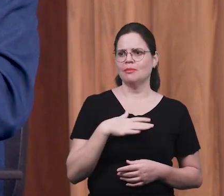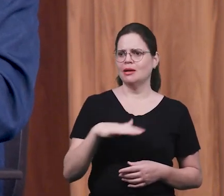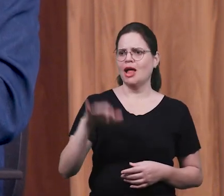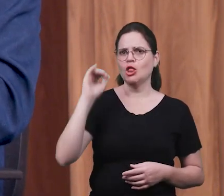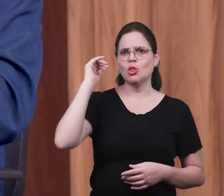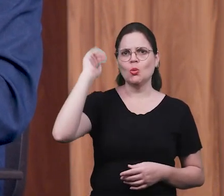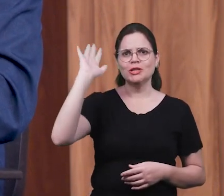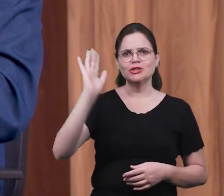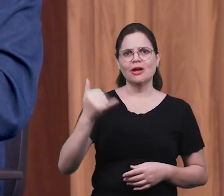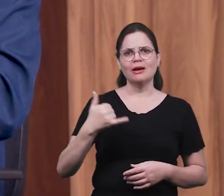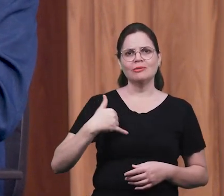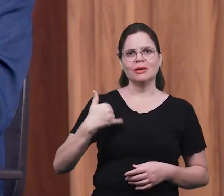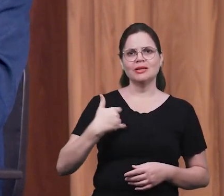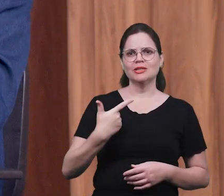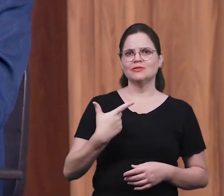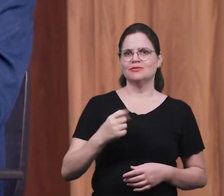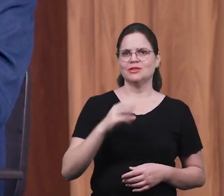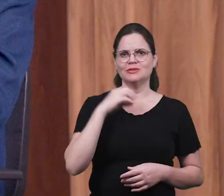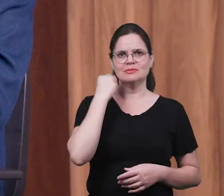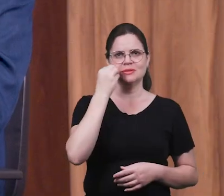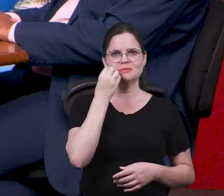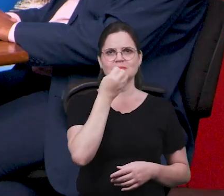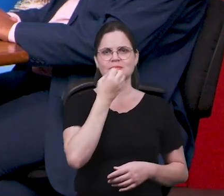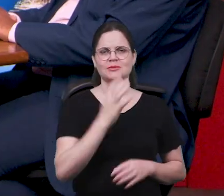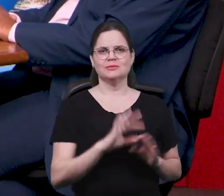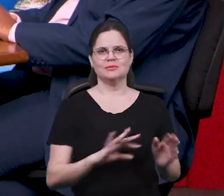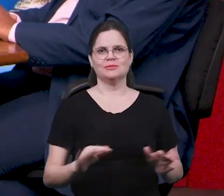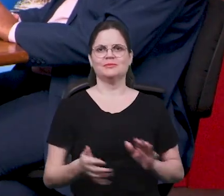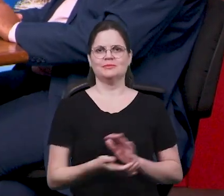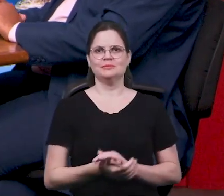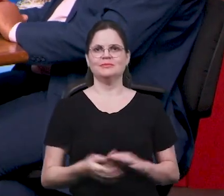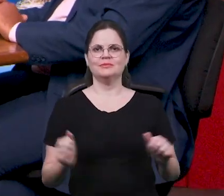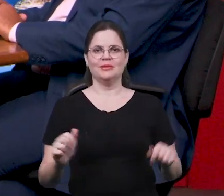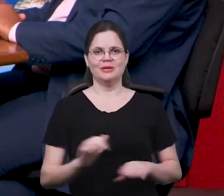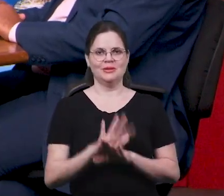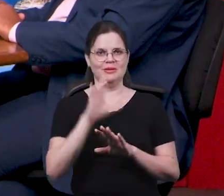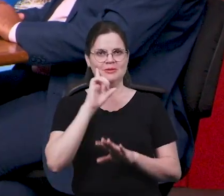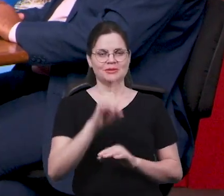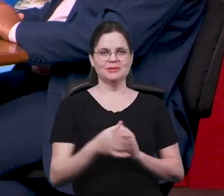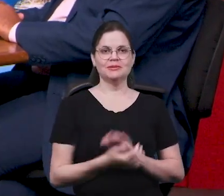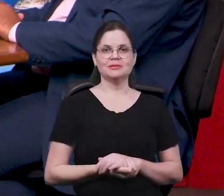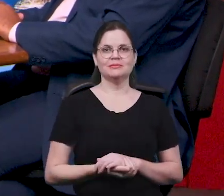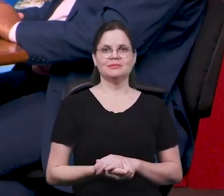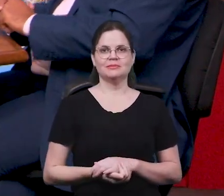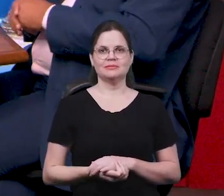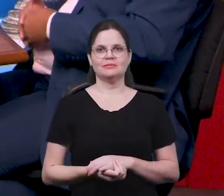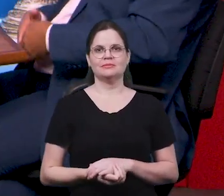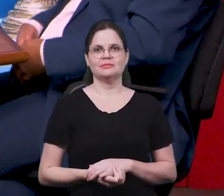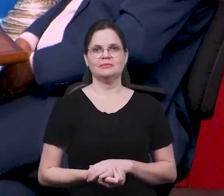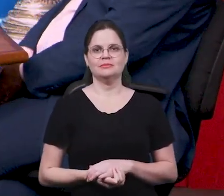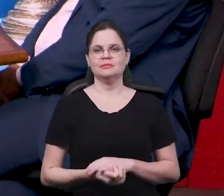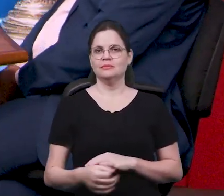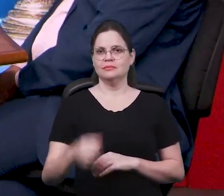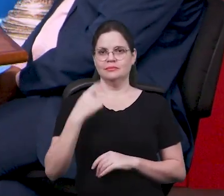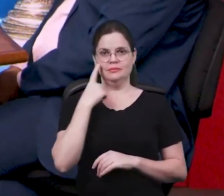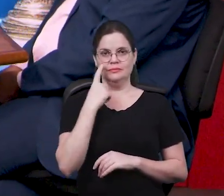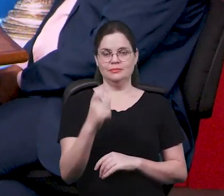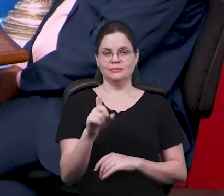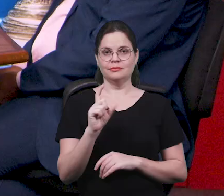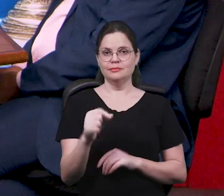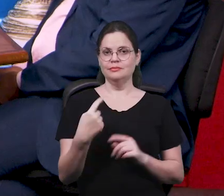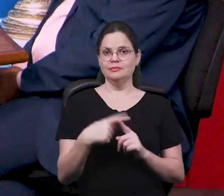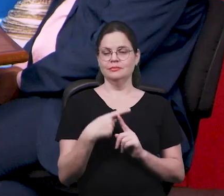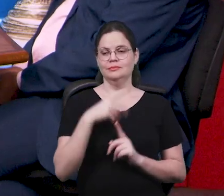uma experiência muito boa. Muito bom, né? Glória a Deus, que maravilha, né? E Excelente. O que é interessante nessas experiências